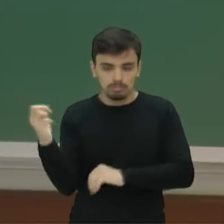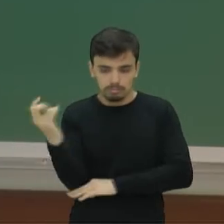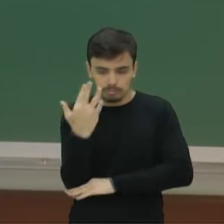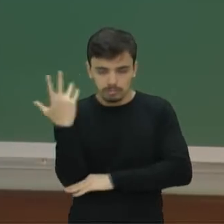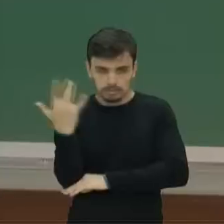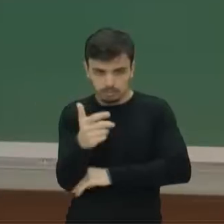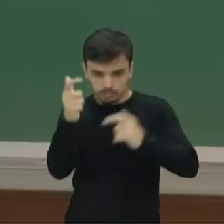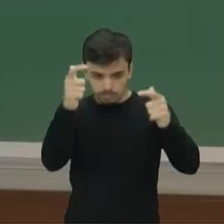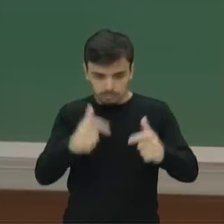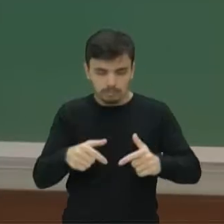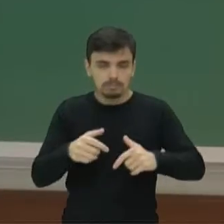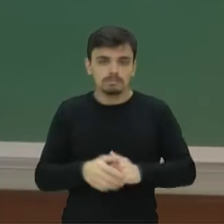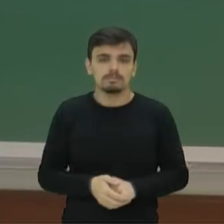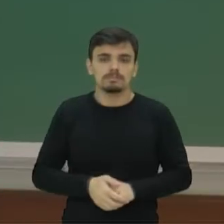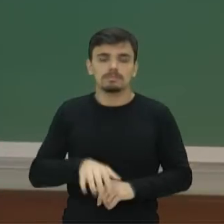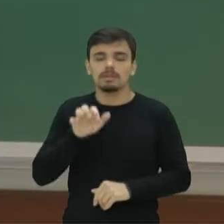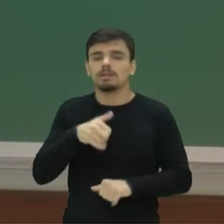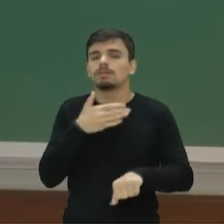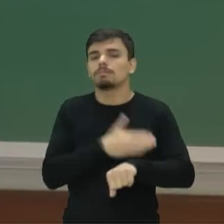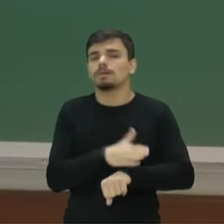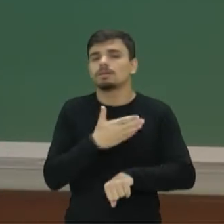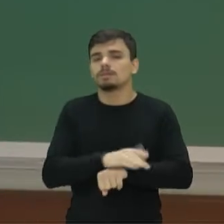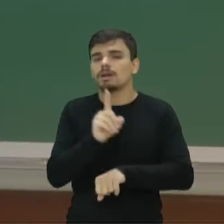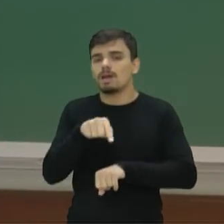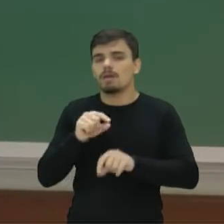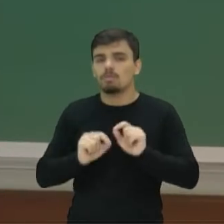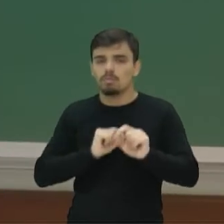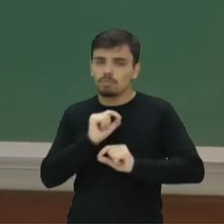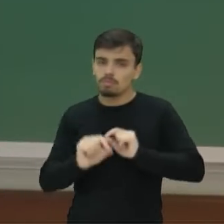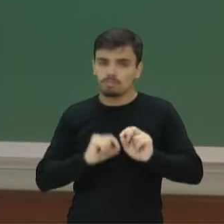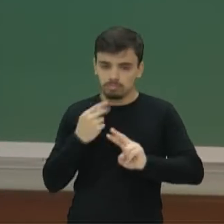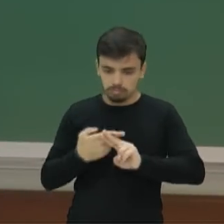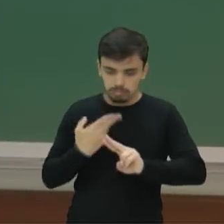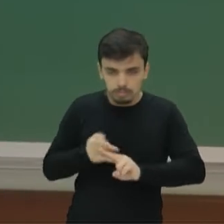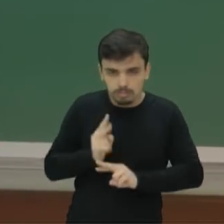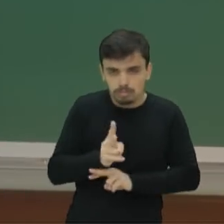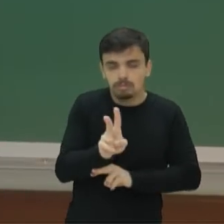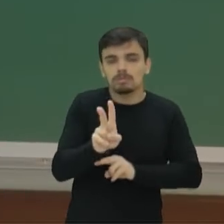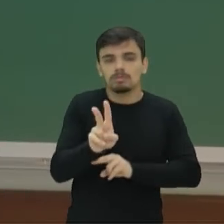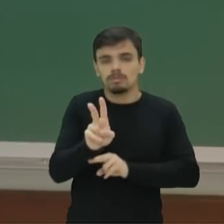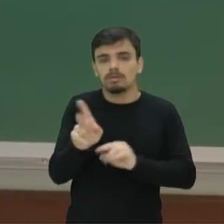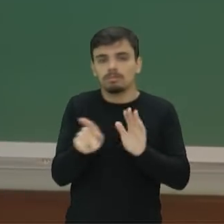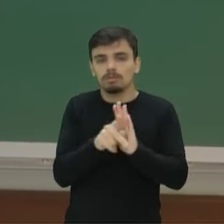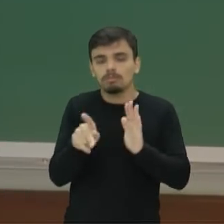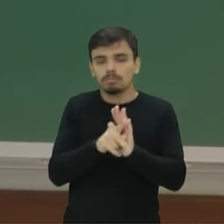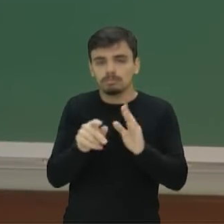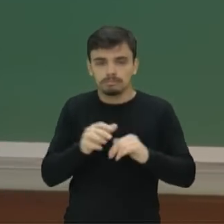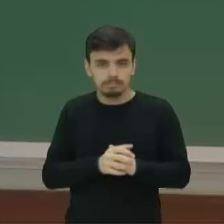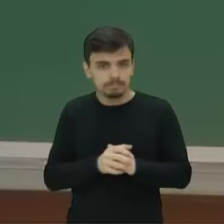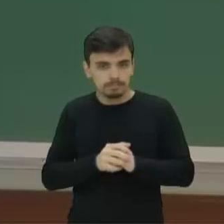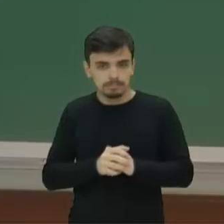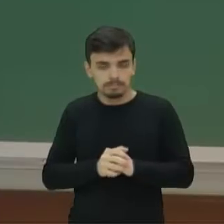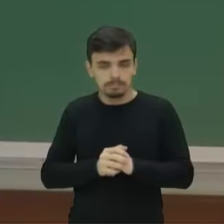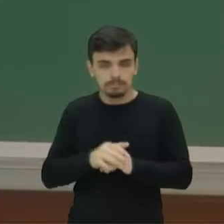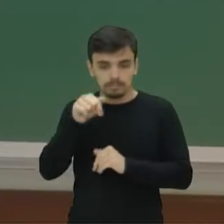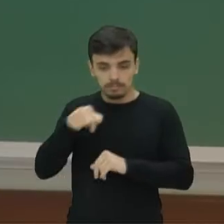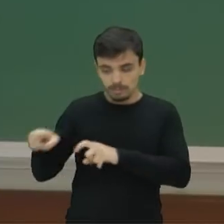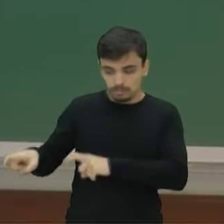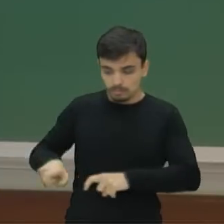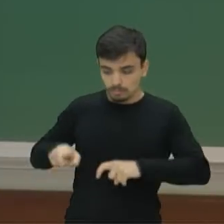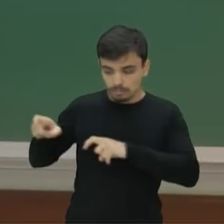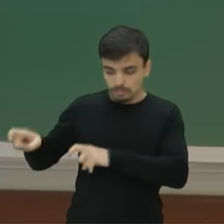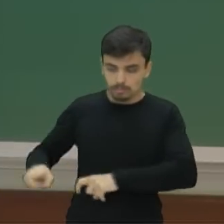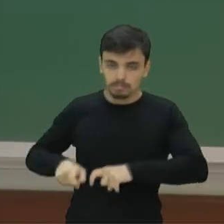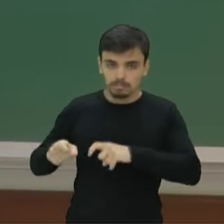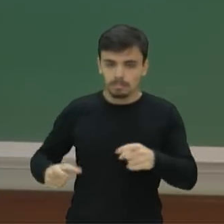uma determinada área. Essa prática de queimadas, ela continua sendo muito utilizada no meio rural